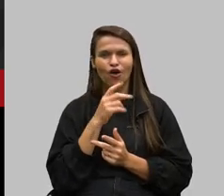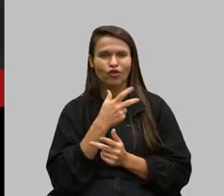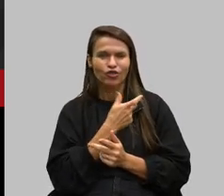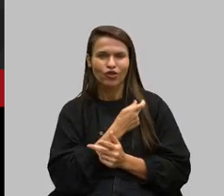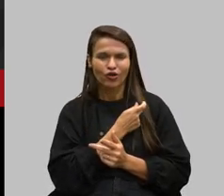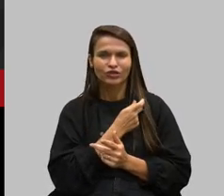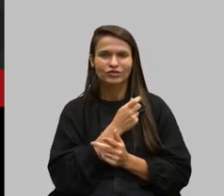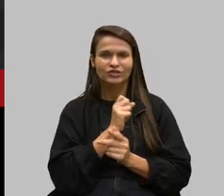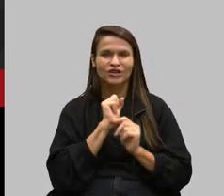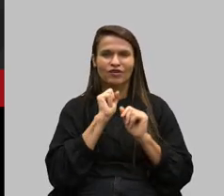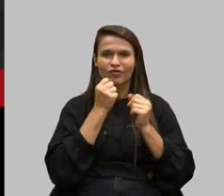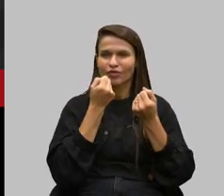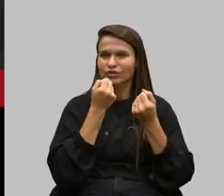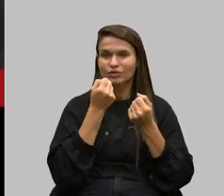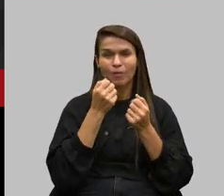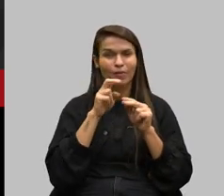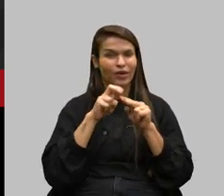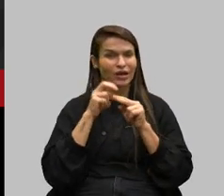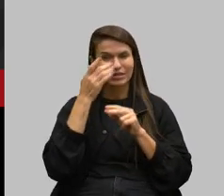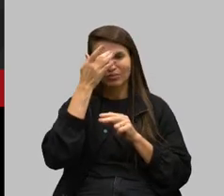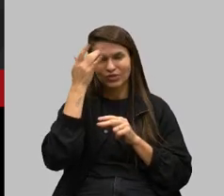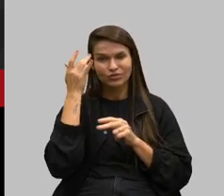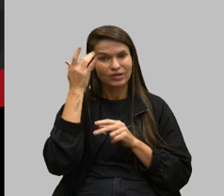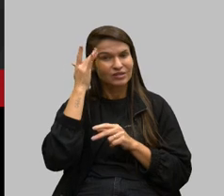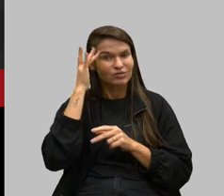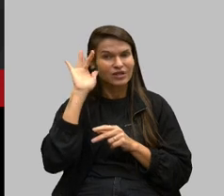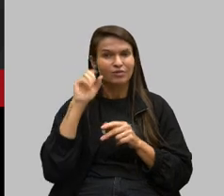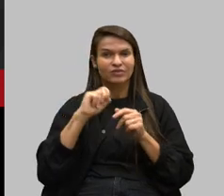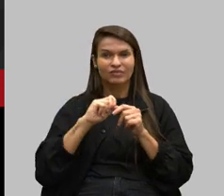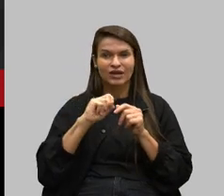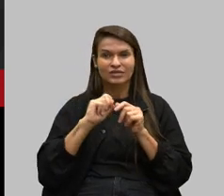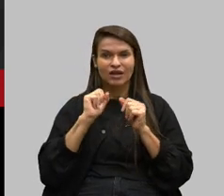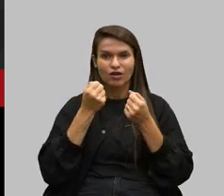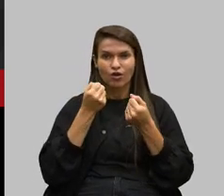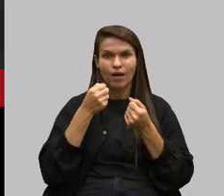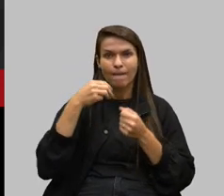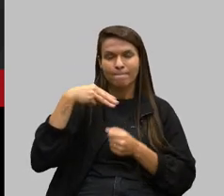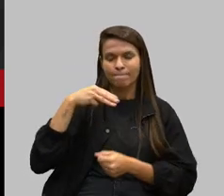Provavelmente porque as pessoas não sabem que tem que fazer o reforço que a a